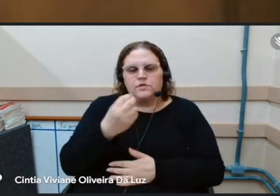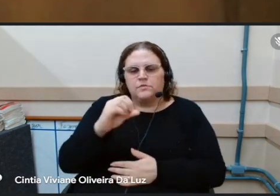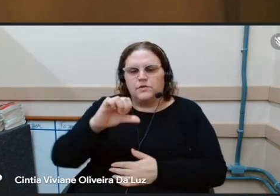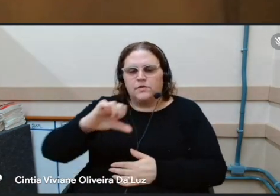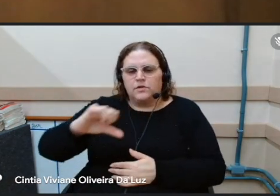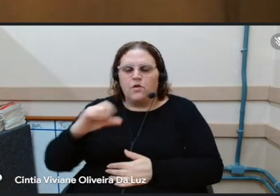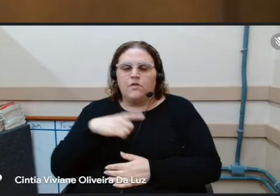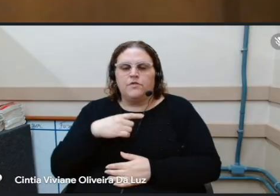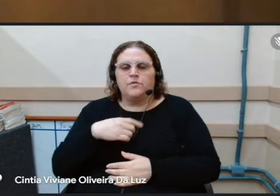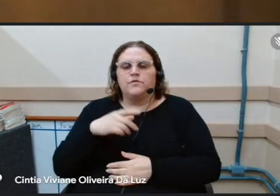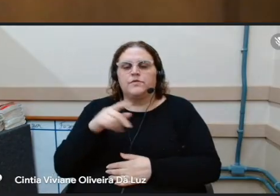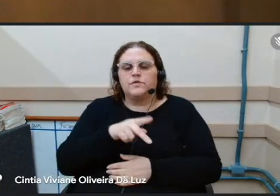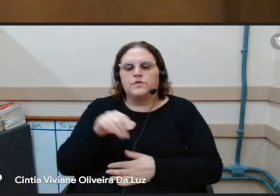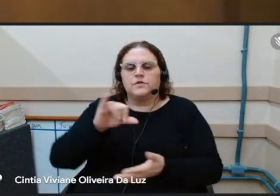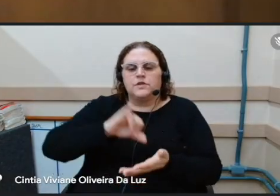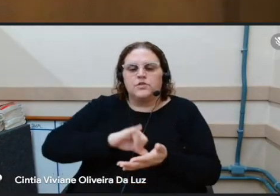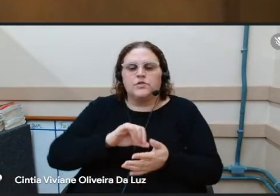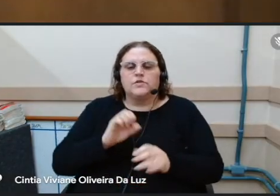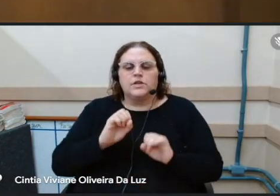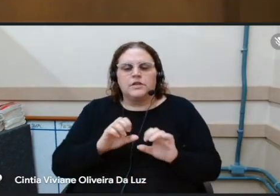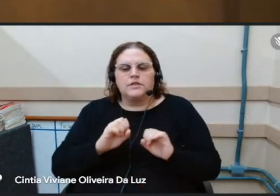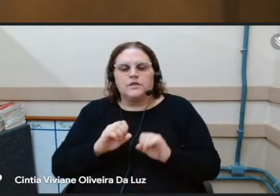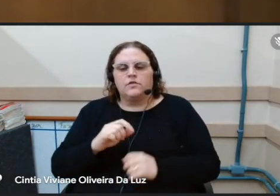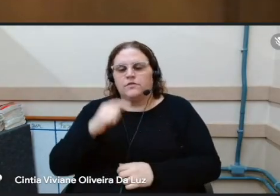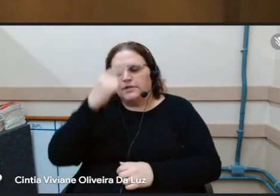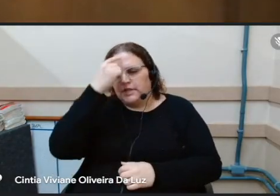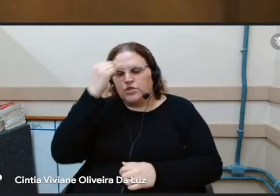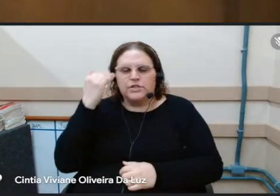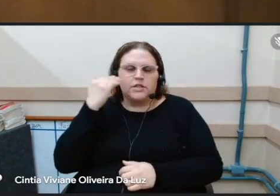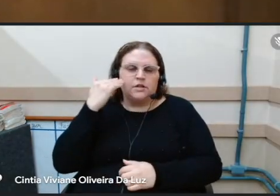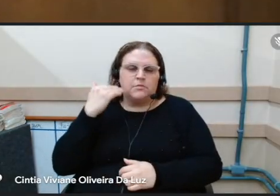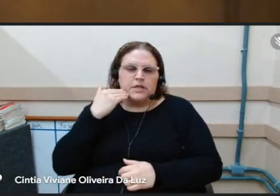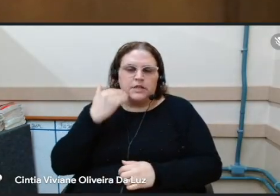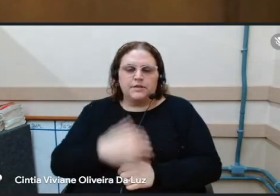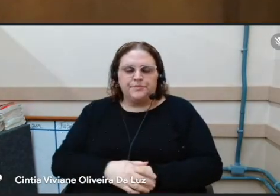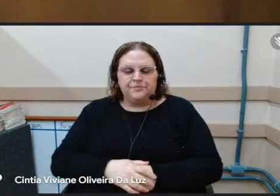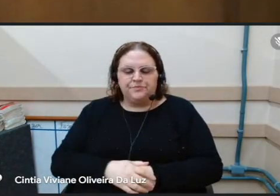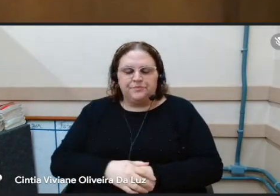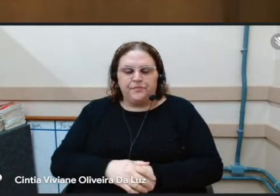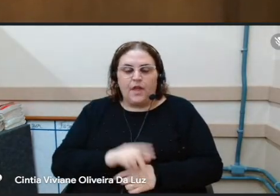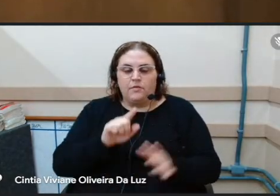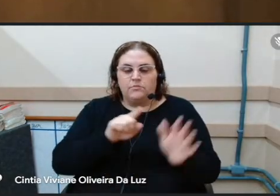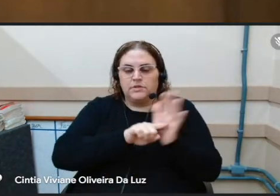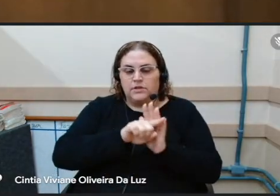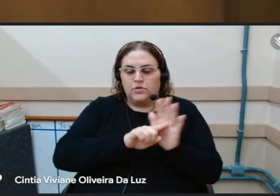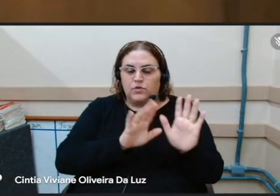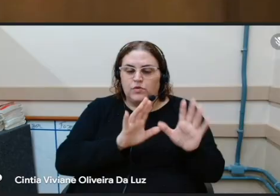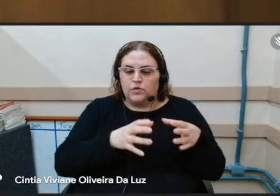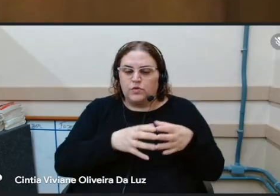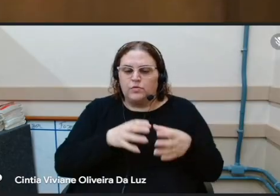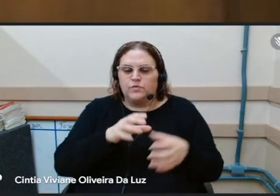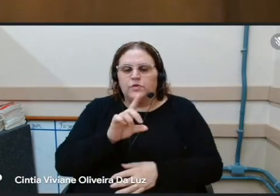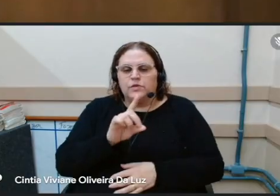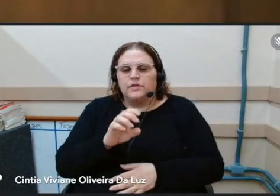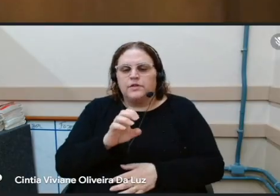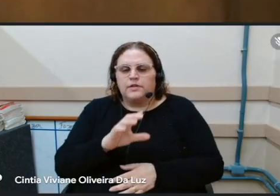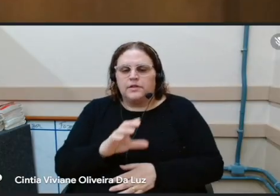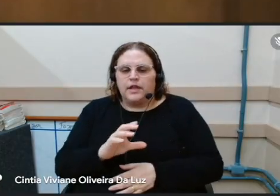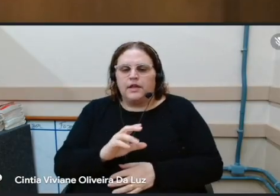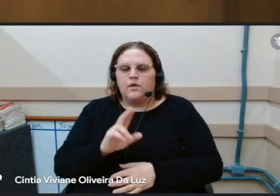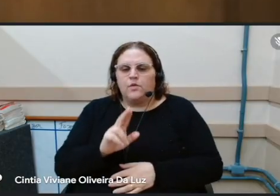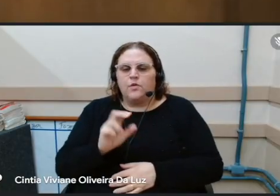educação da Universidade Federal de Santa Maria é pesquisador do grupo de UFSM